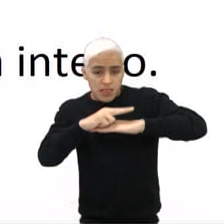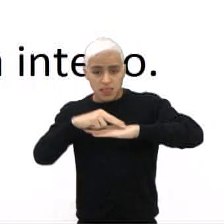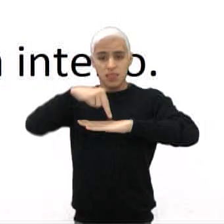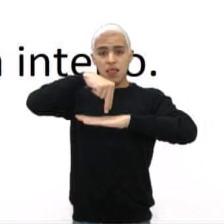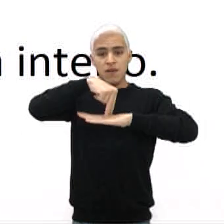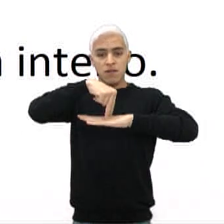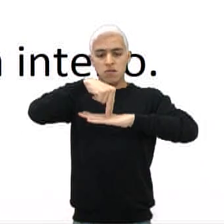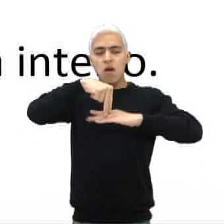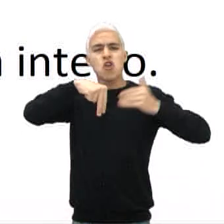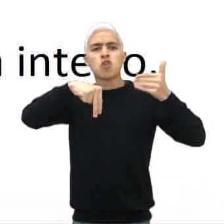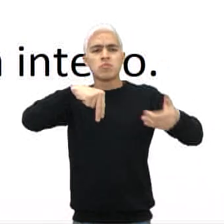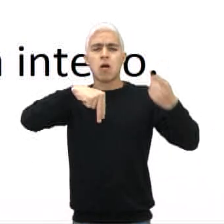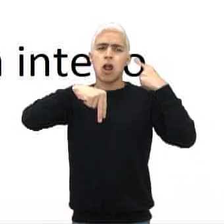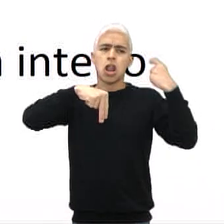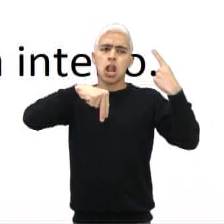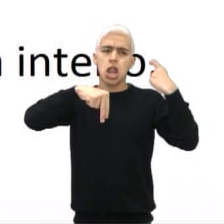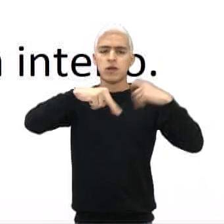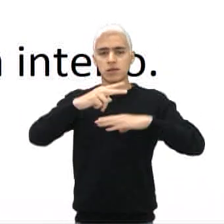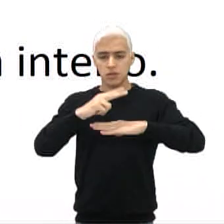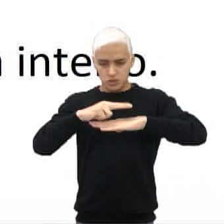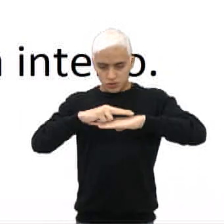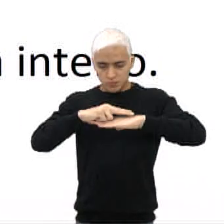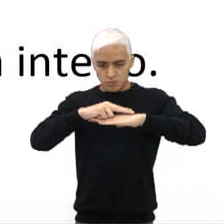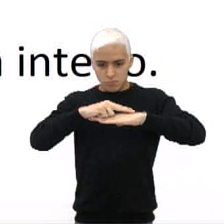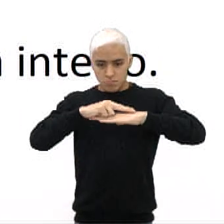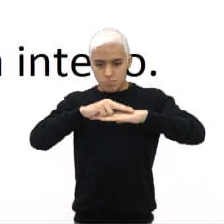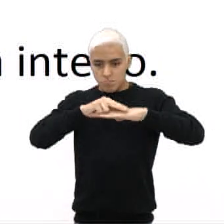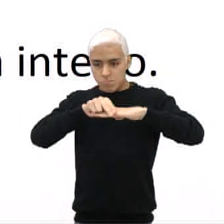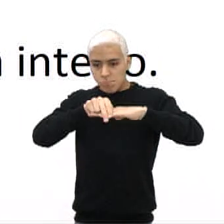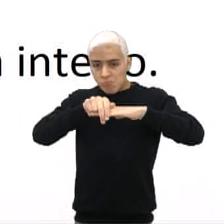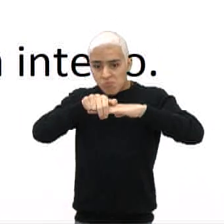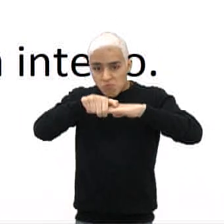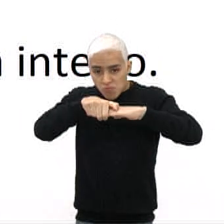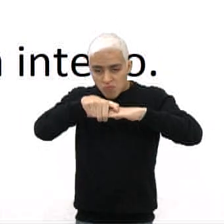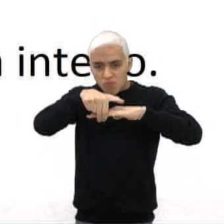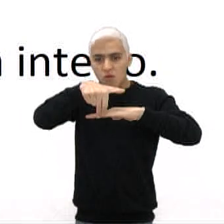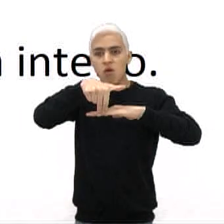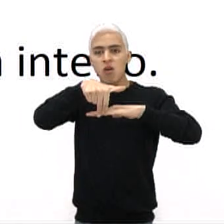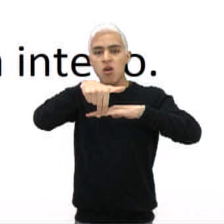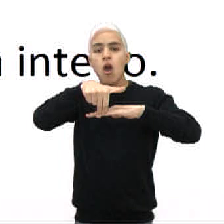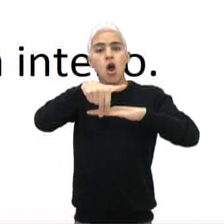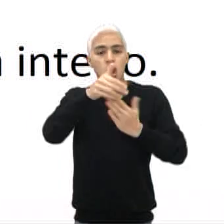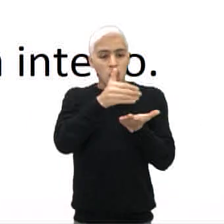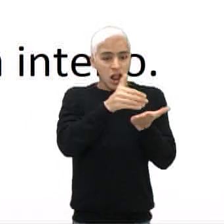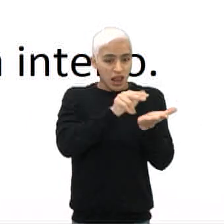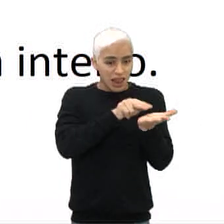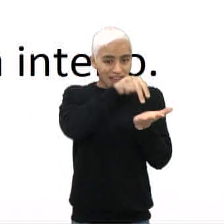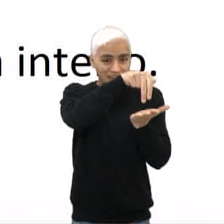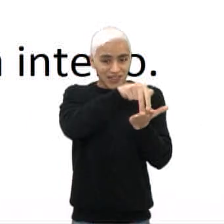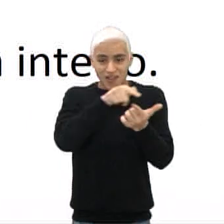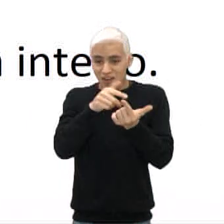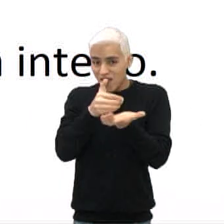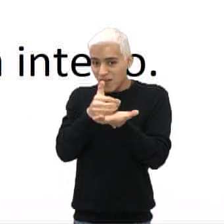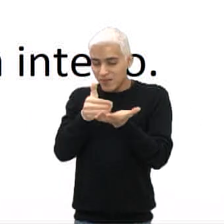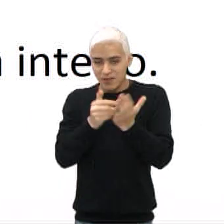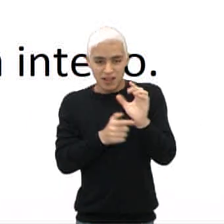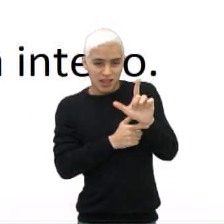o barulho. Levantou, começou. São os meus verbos. A